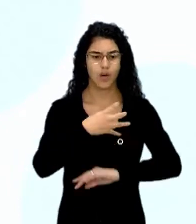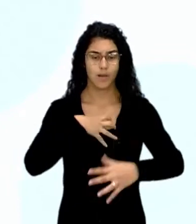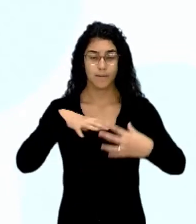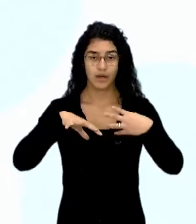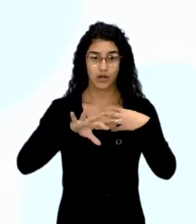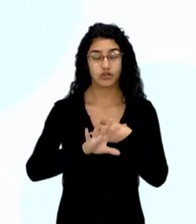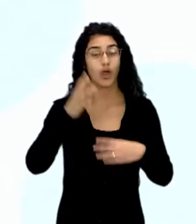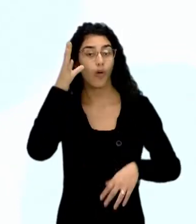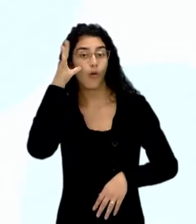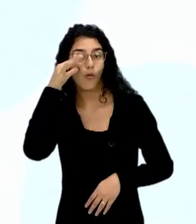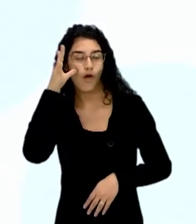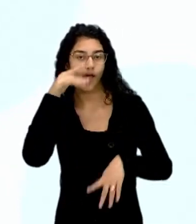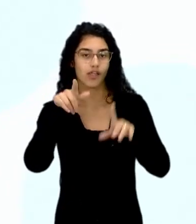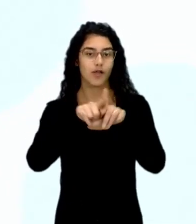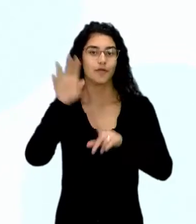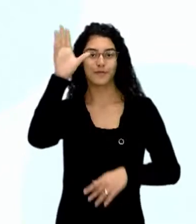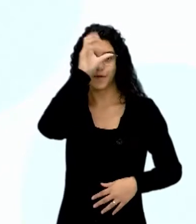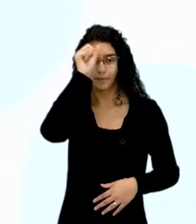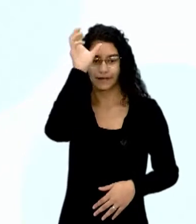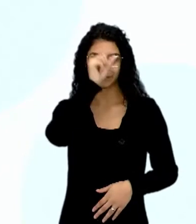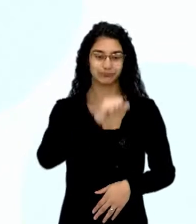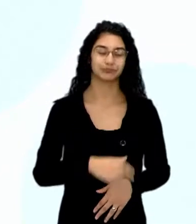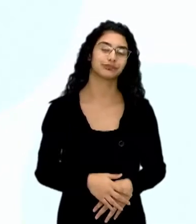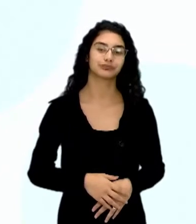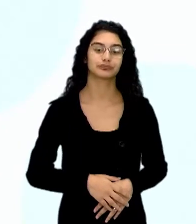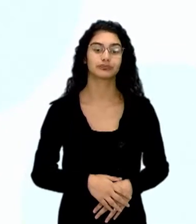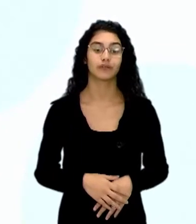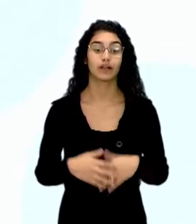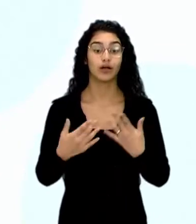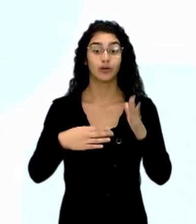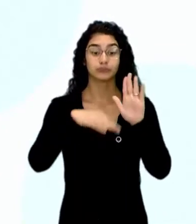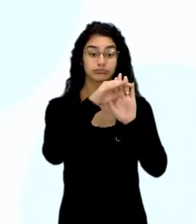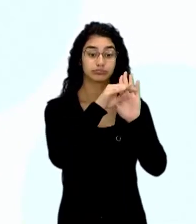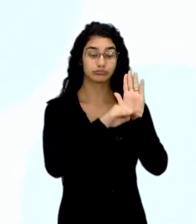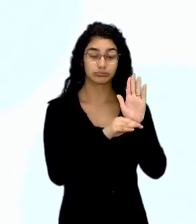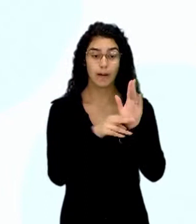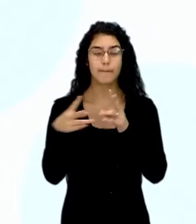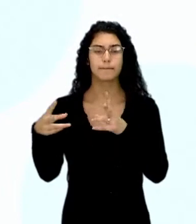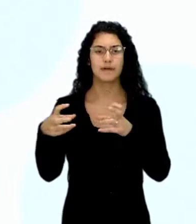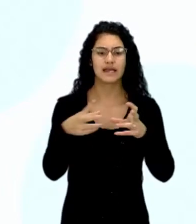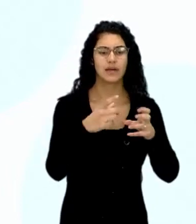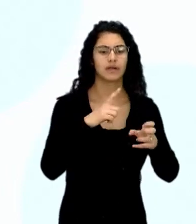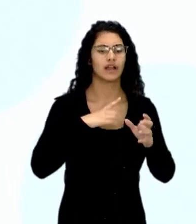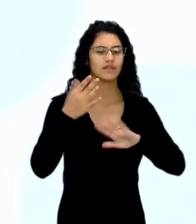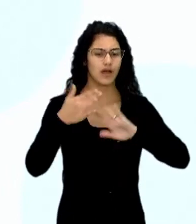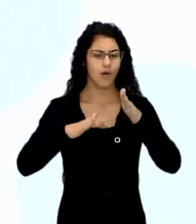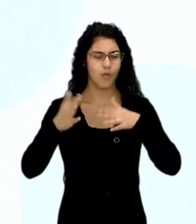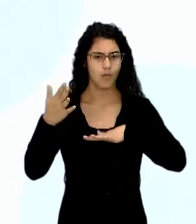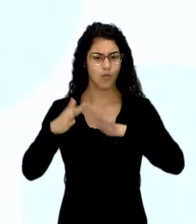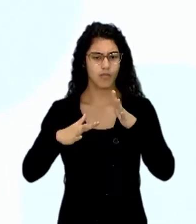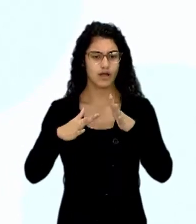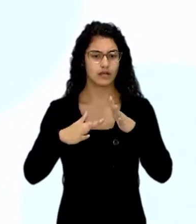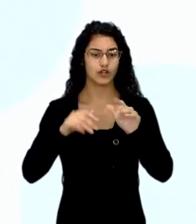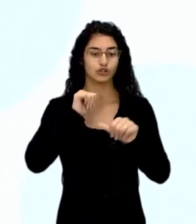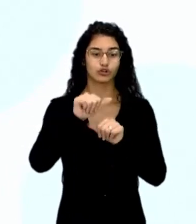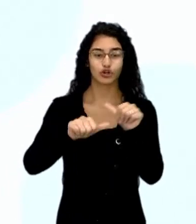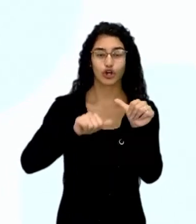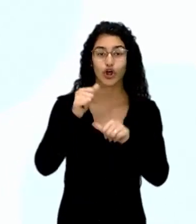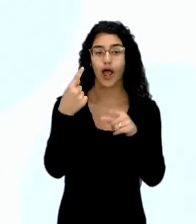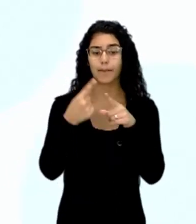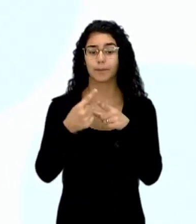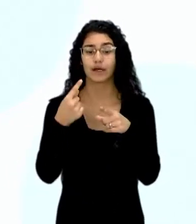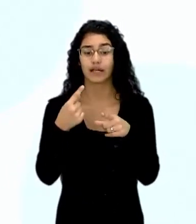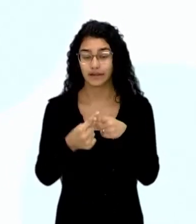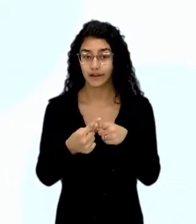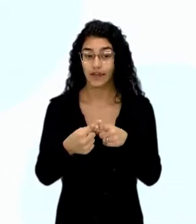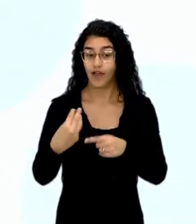e a curiosidade para aprender. Aqui o nosso sumário, percebo que teve algumas alterações porque